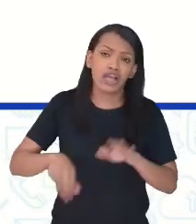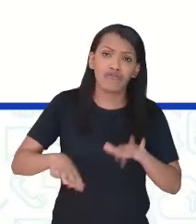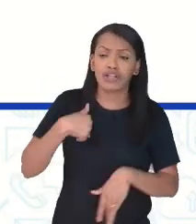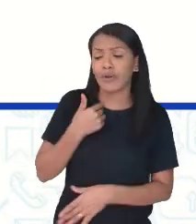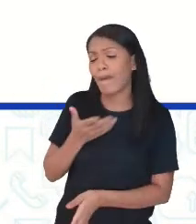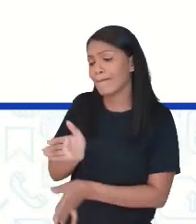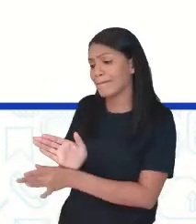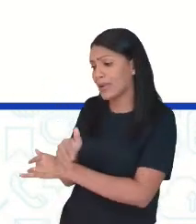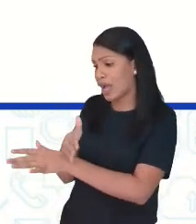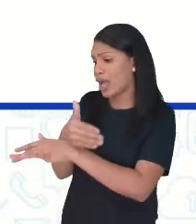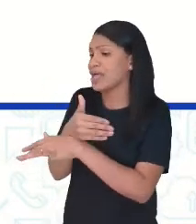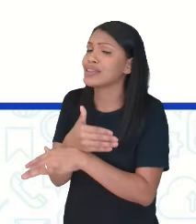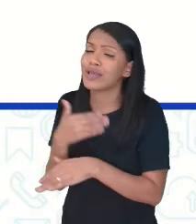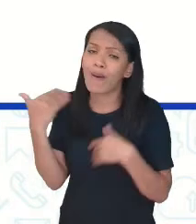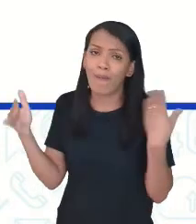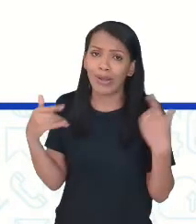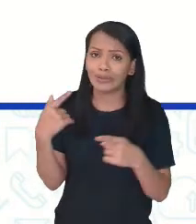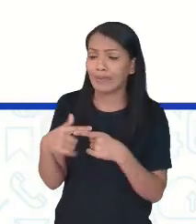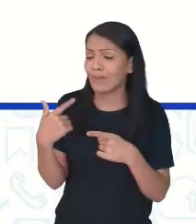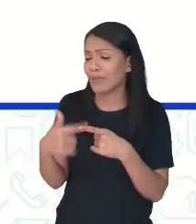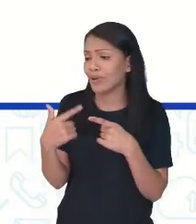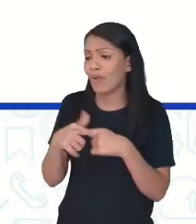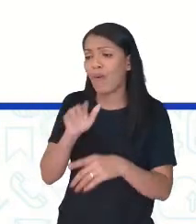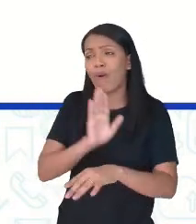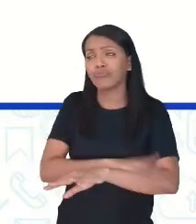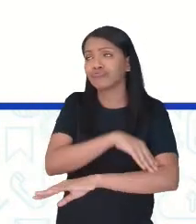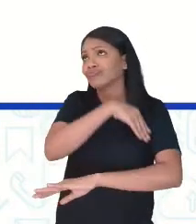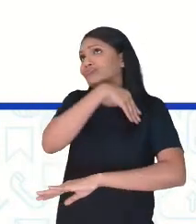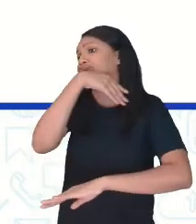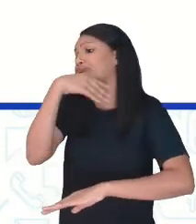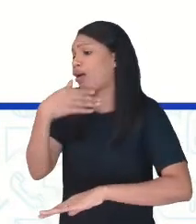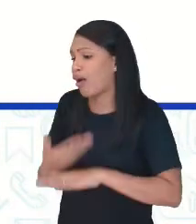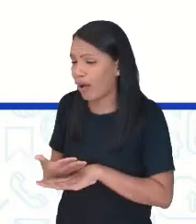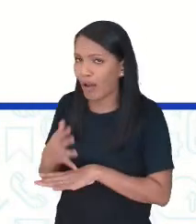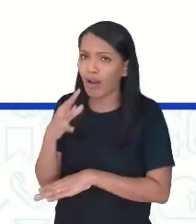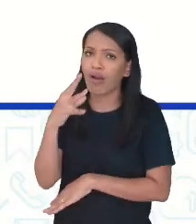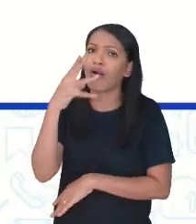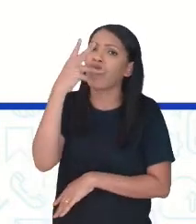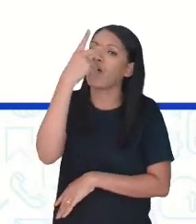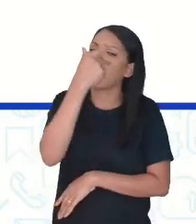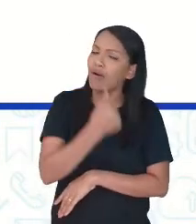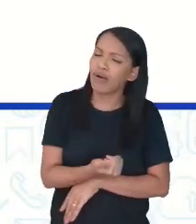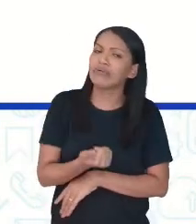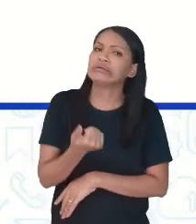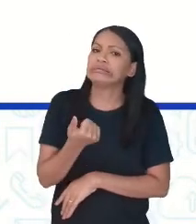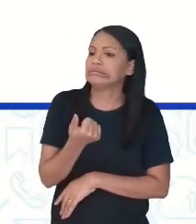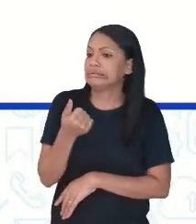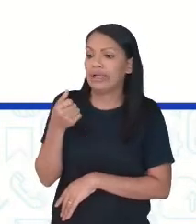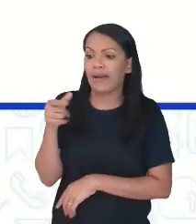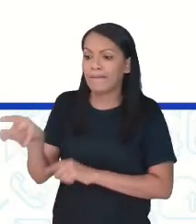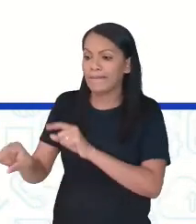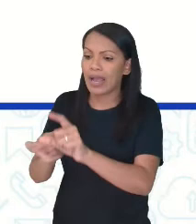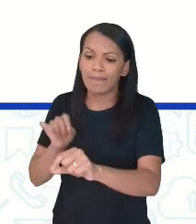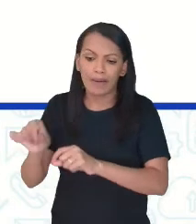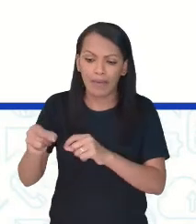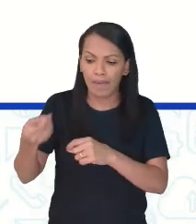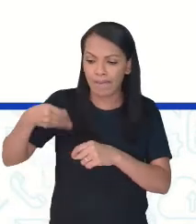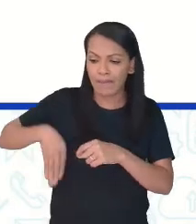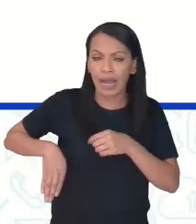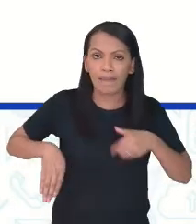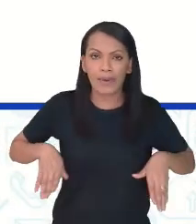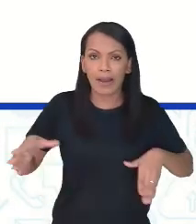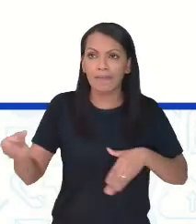Era a diversão. Aí ele diz o seguinte, ó. Pedro recolheu 117 conchinhas e